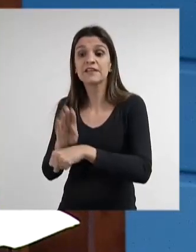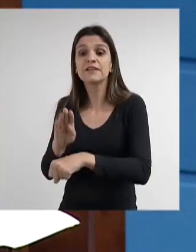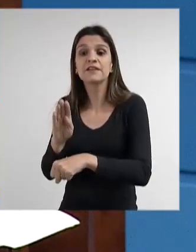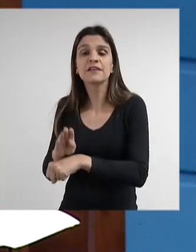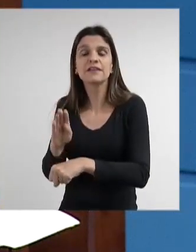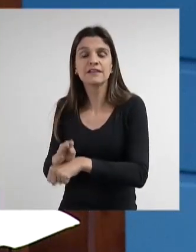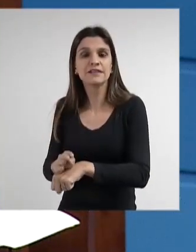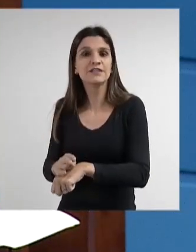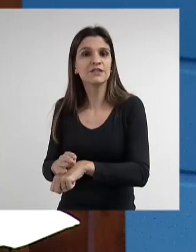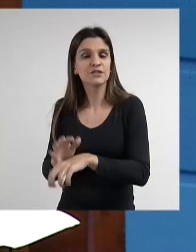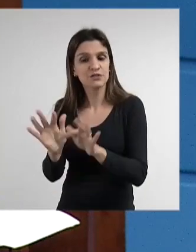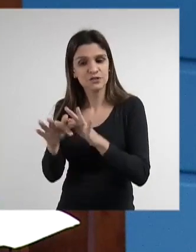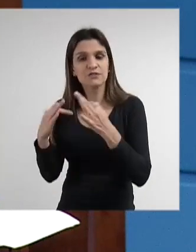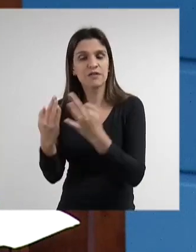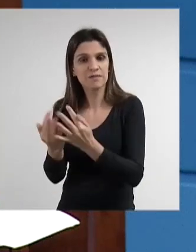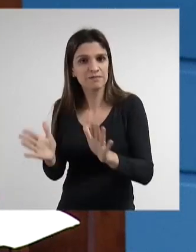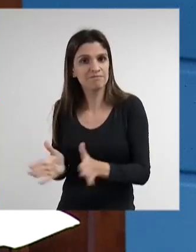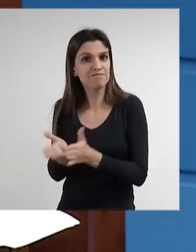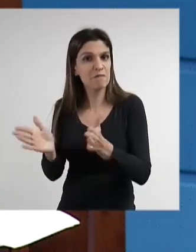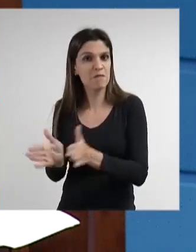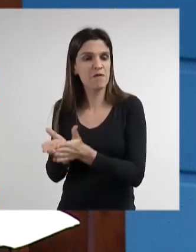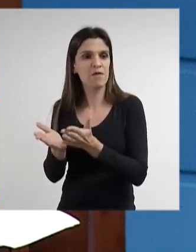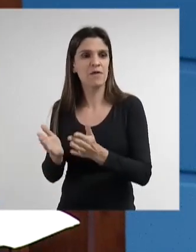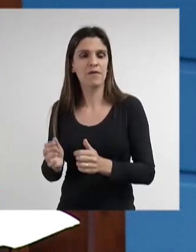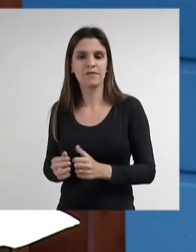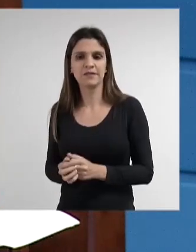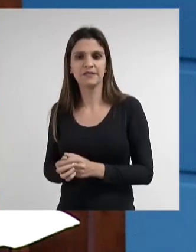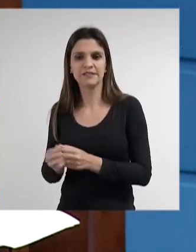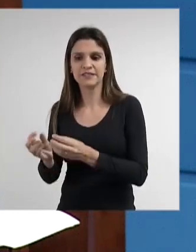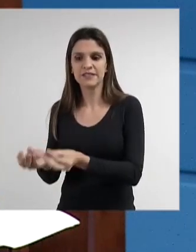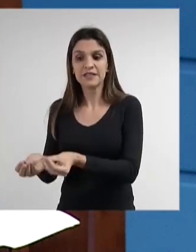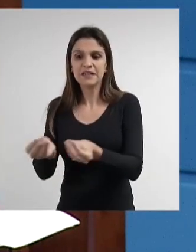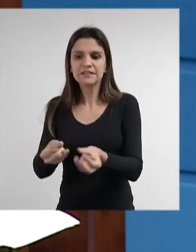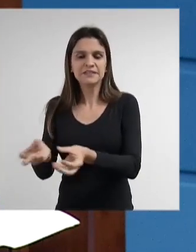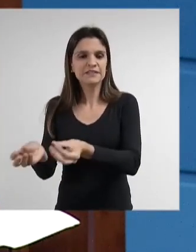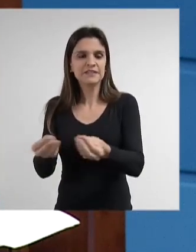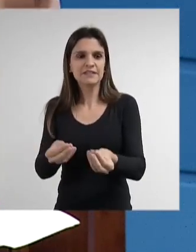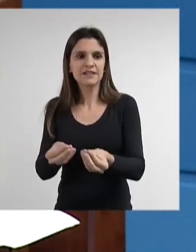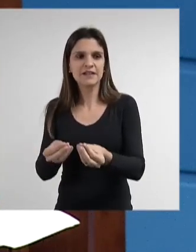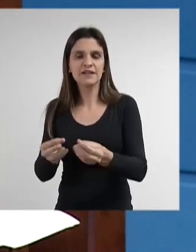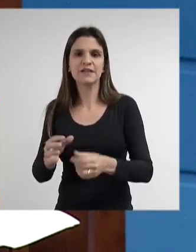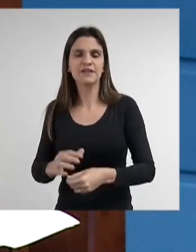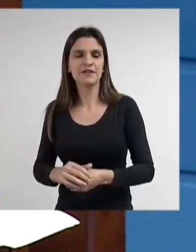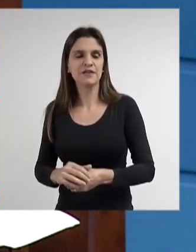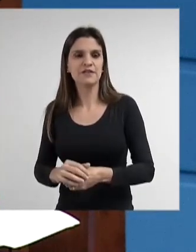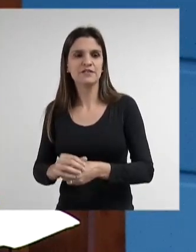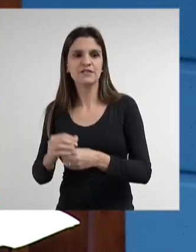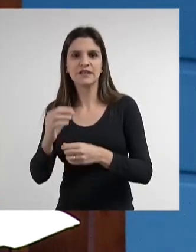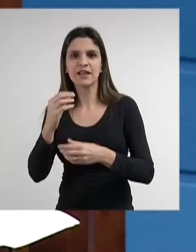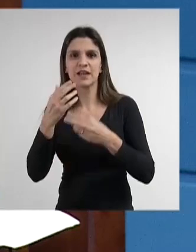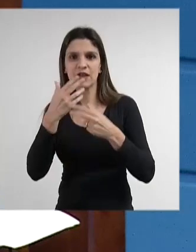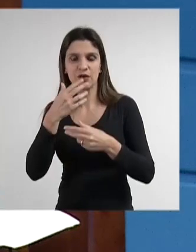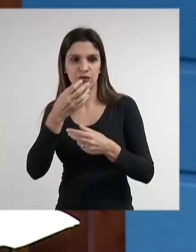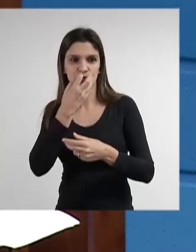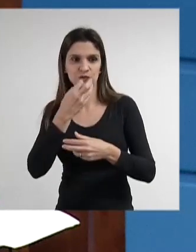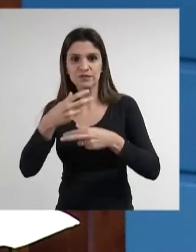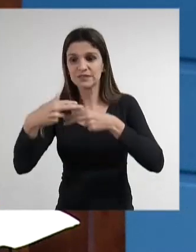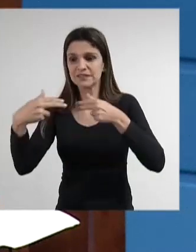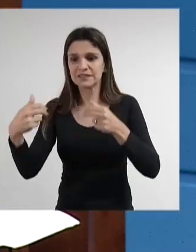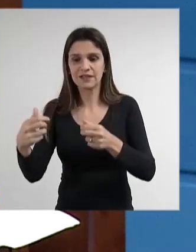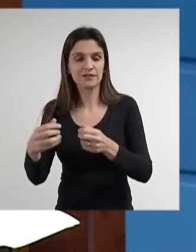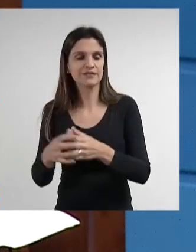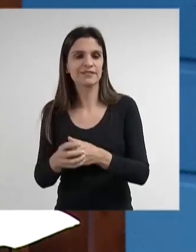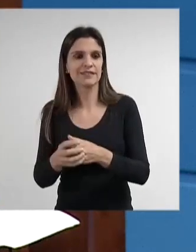iam muito buscar a cesta básica lá na paróquia. Durante aquele período, o governo Lula,